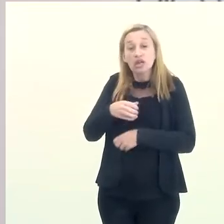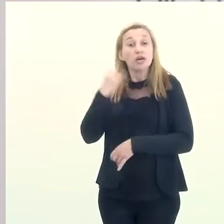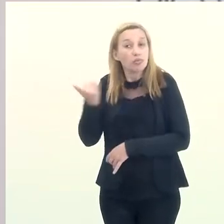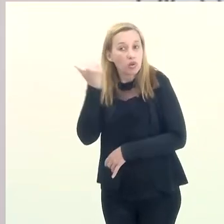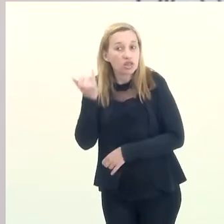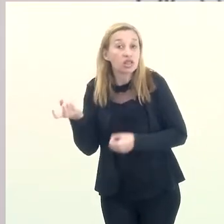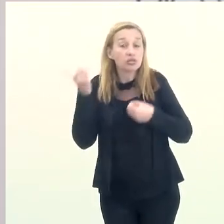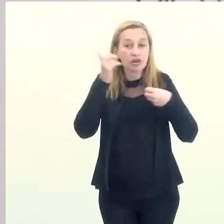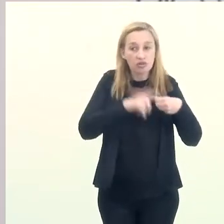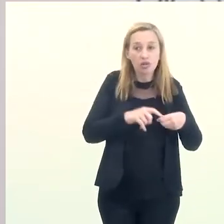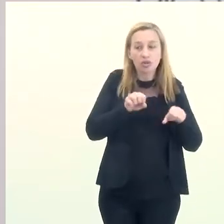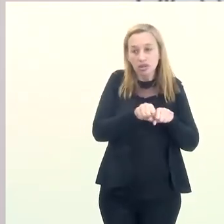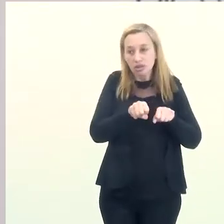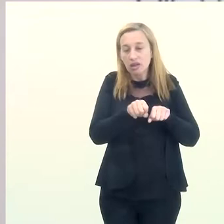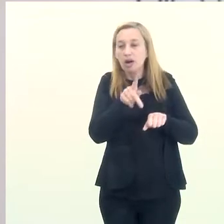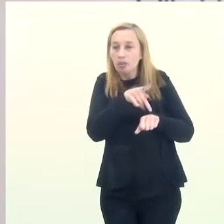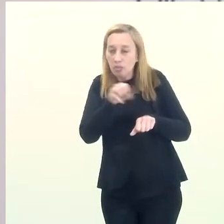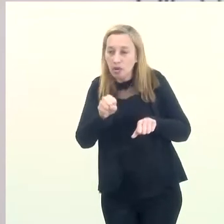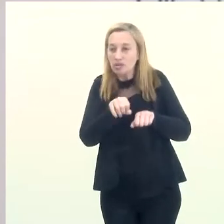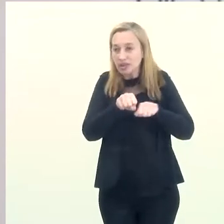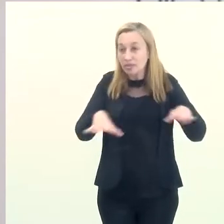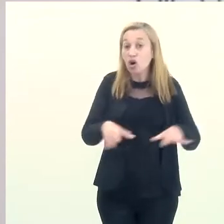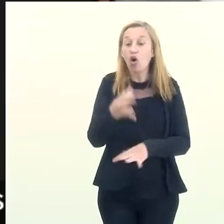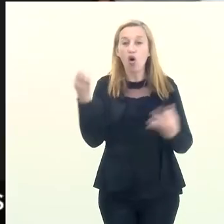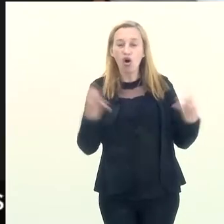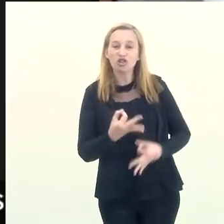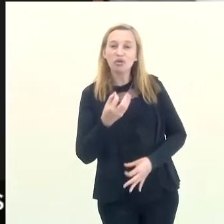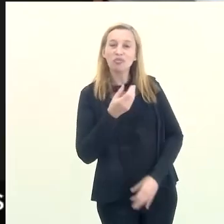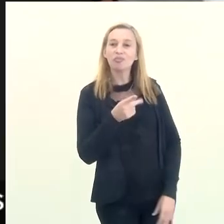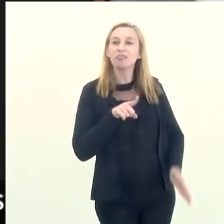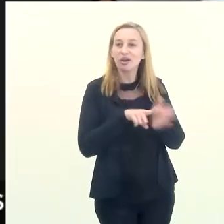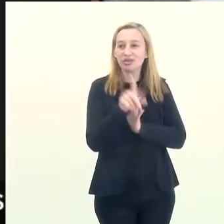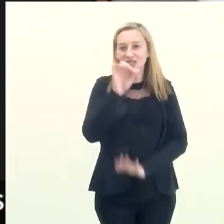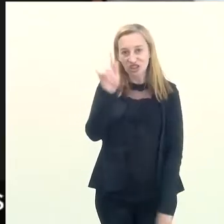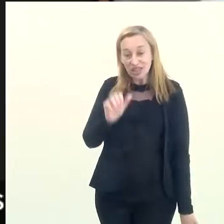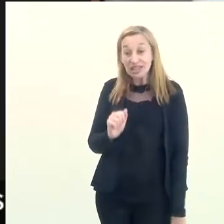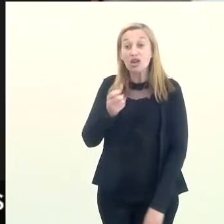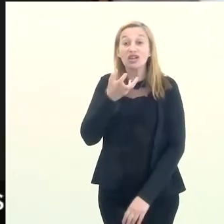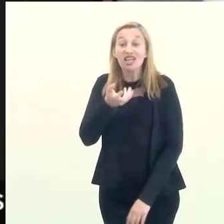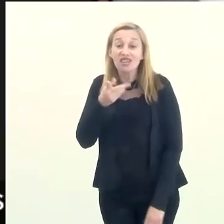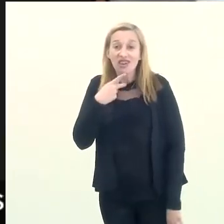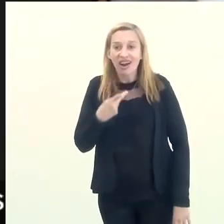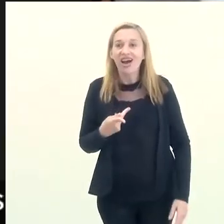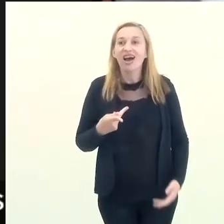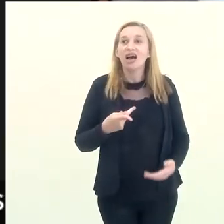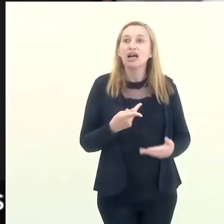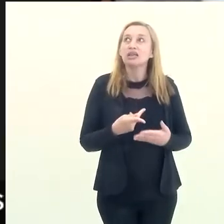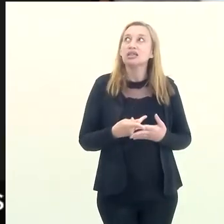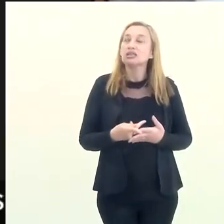econômico relevante na retomada pós-pandemia. Ótima pergunta, Geisa. Eu queria só abordar aqui